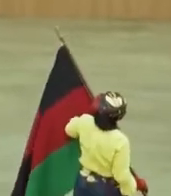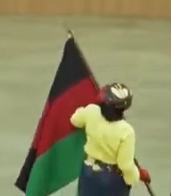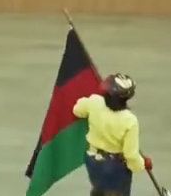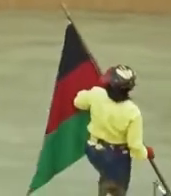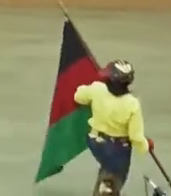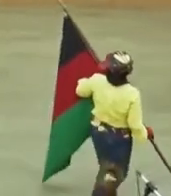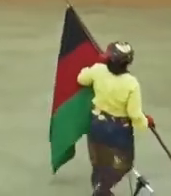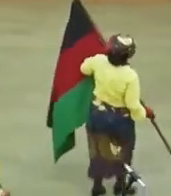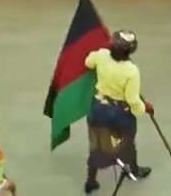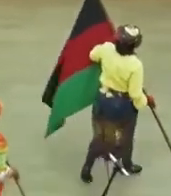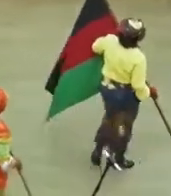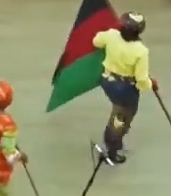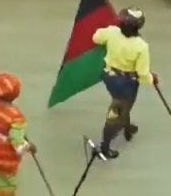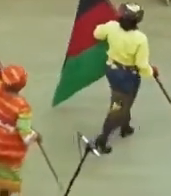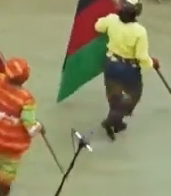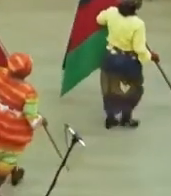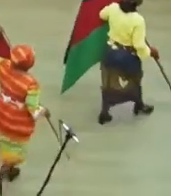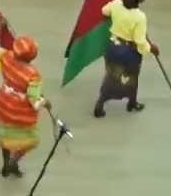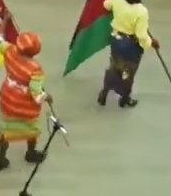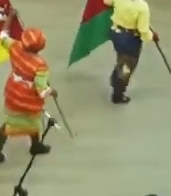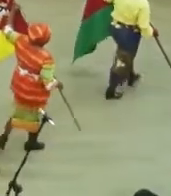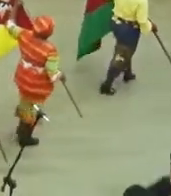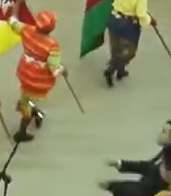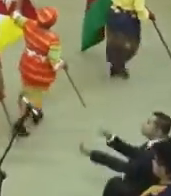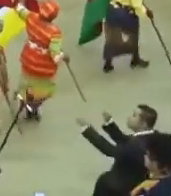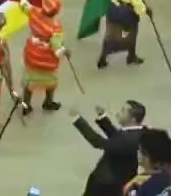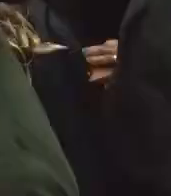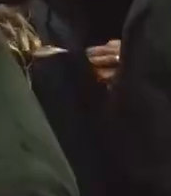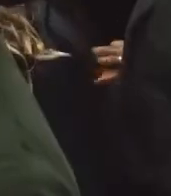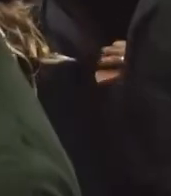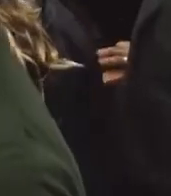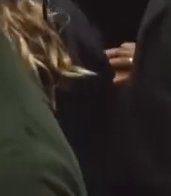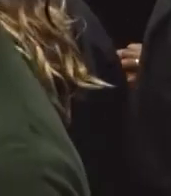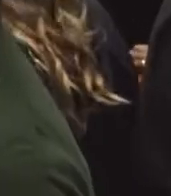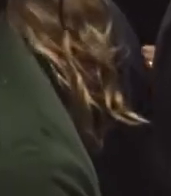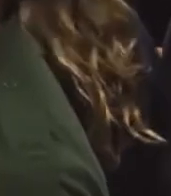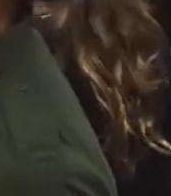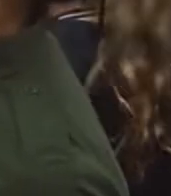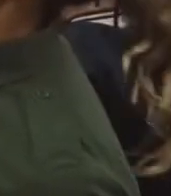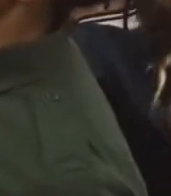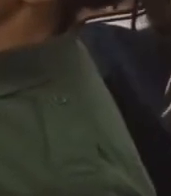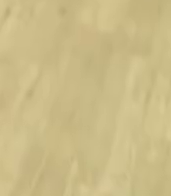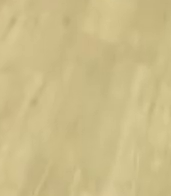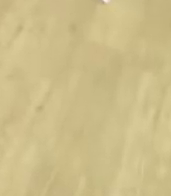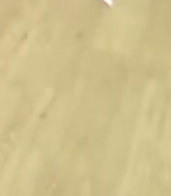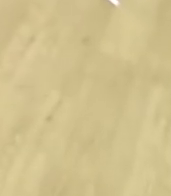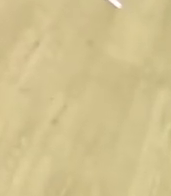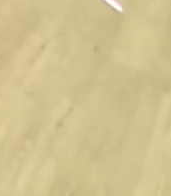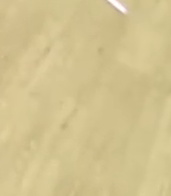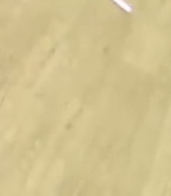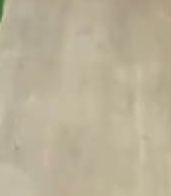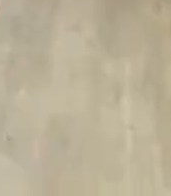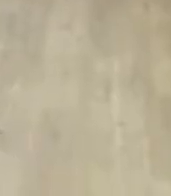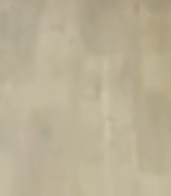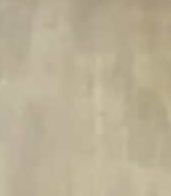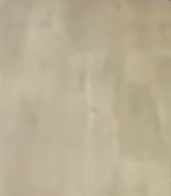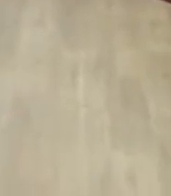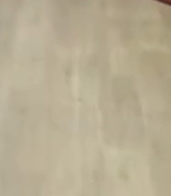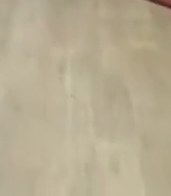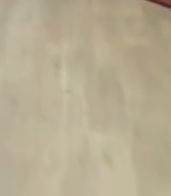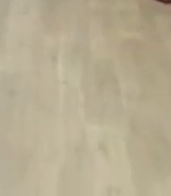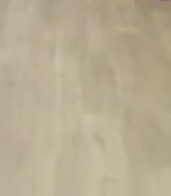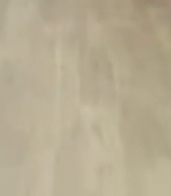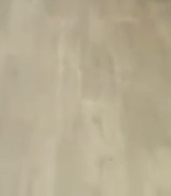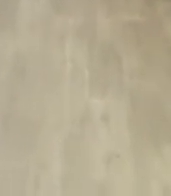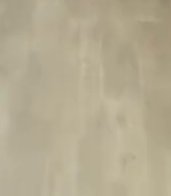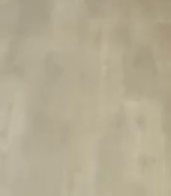A Assembleia de Deus Ministério de Perus, por meio do Conselho Nacional de Missões do Ministério de Perus, está cumprindo o